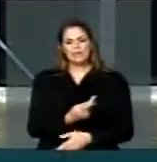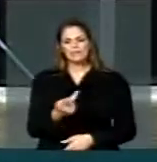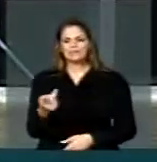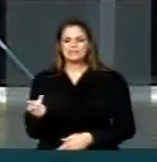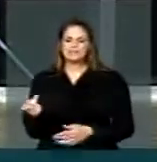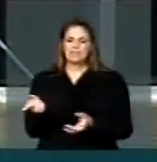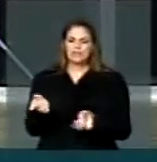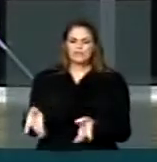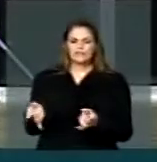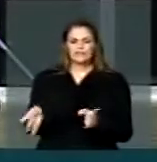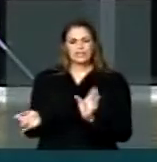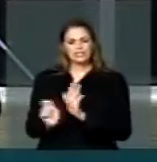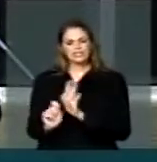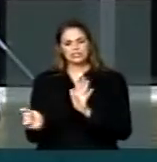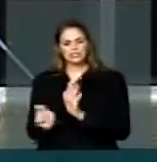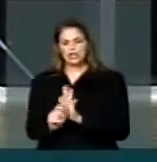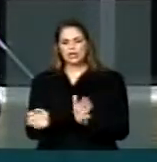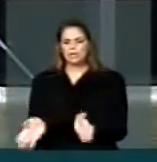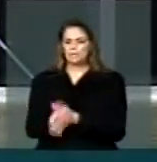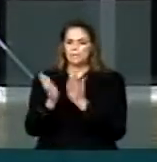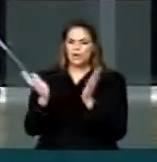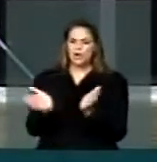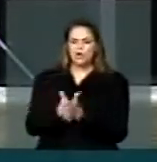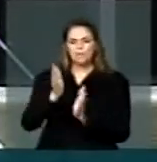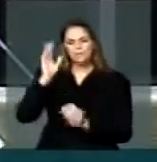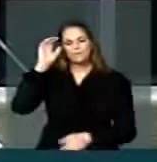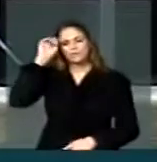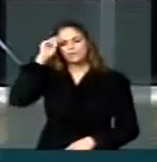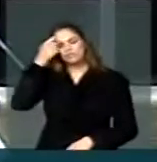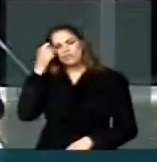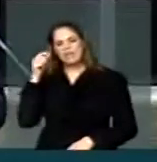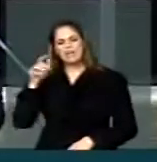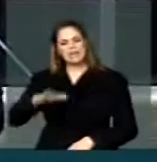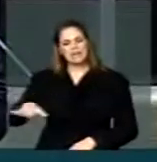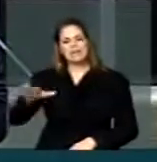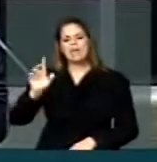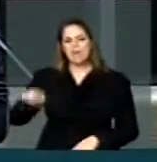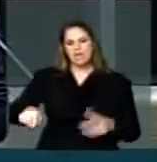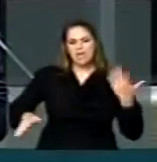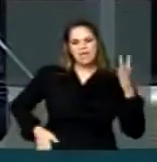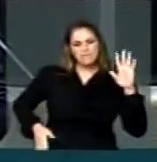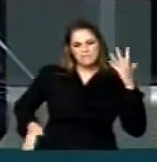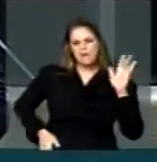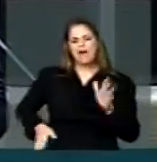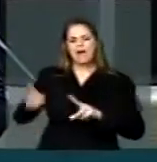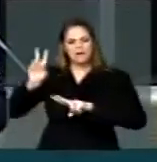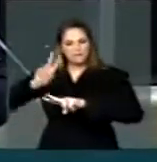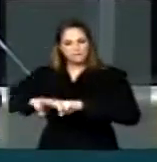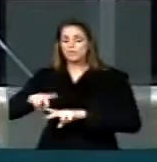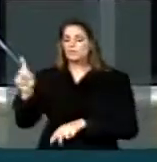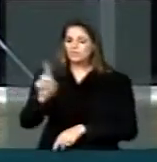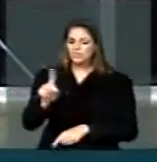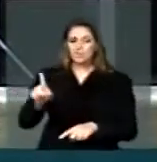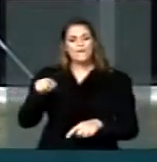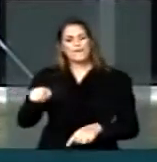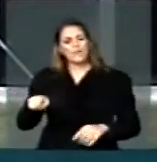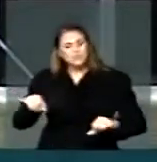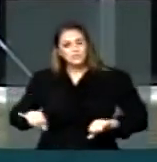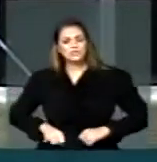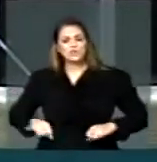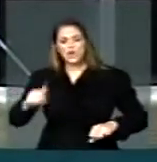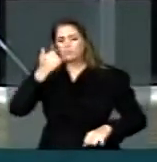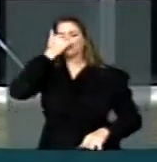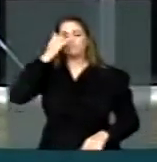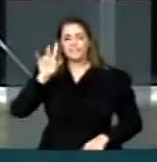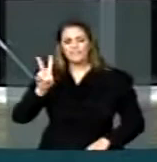de drogas, a juventude pobre e negra, e transformá-los em marginais quando são vítimas. Então é fundamental